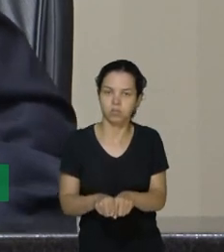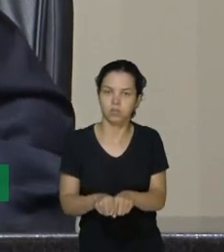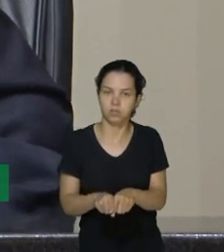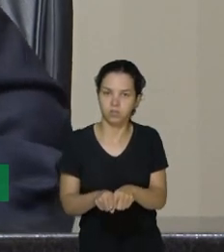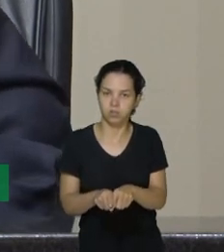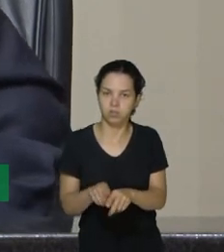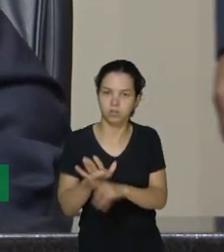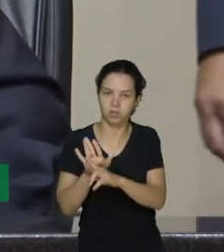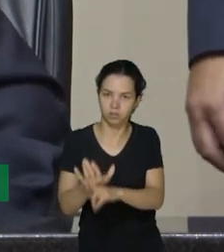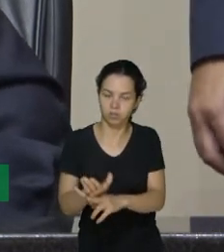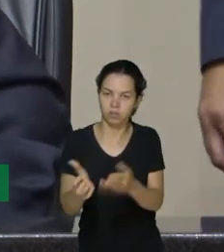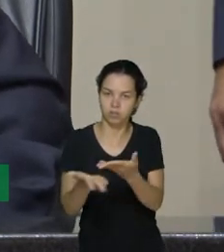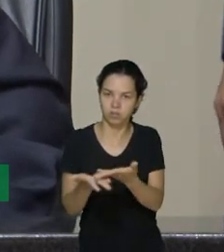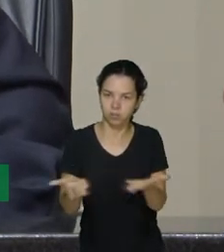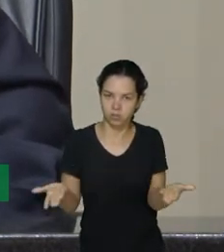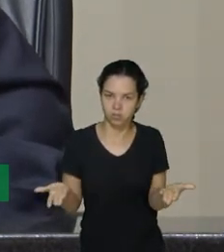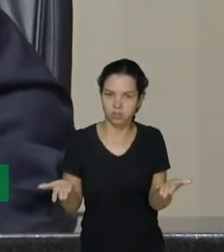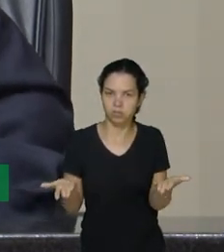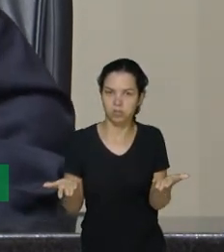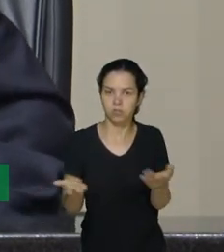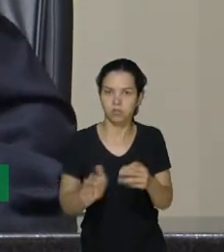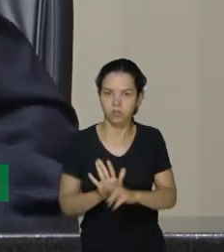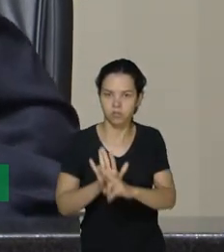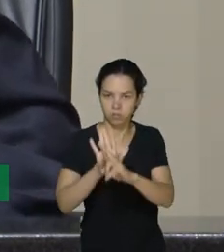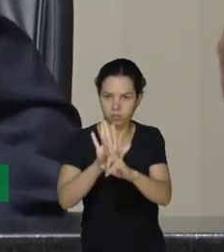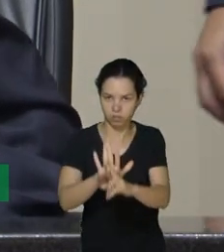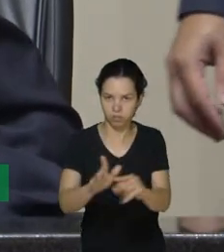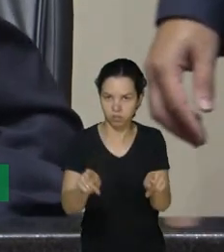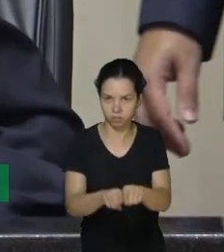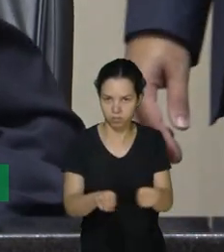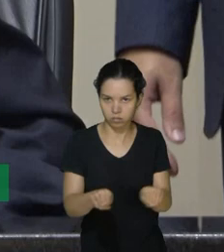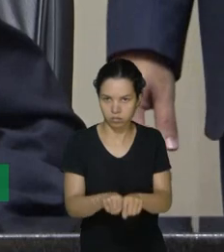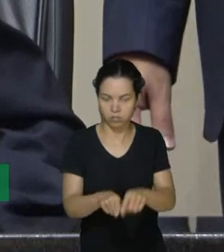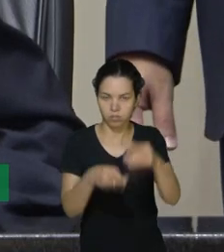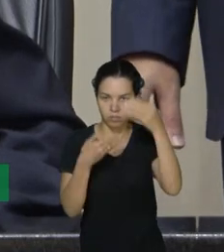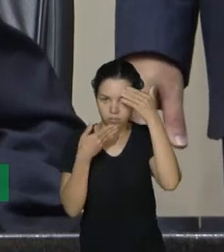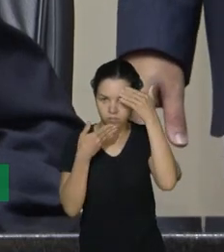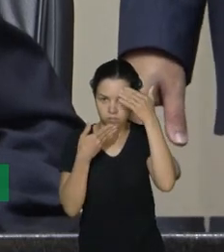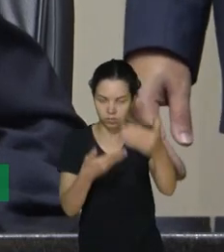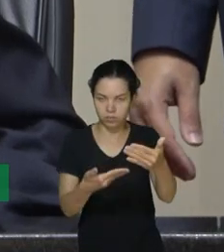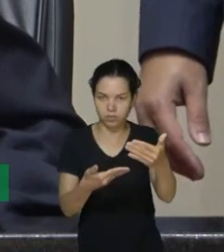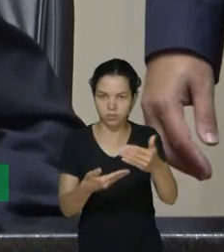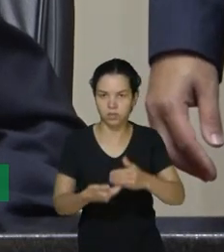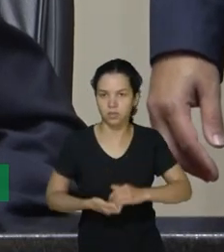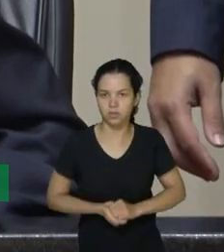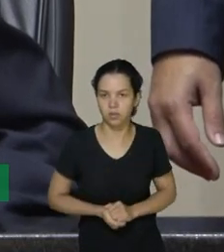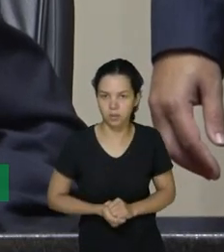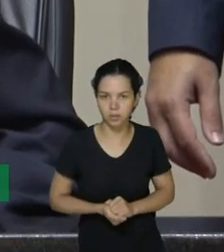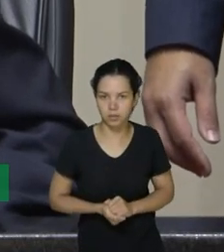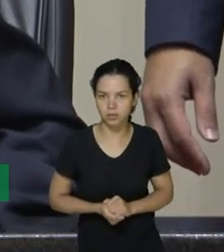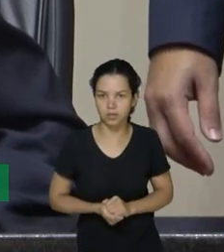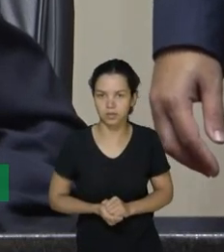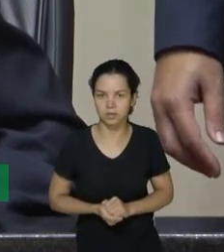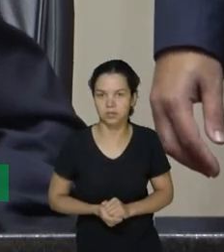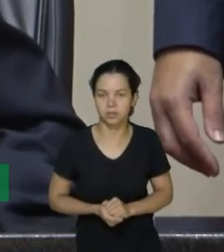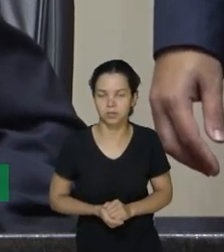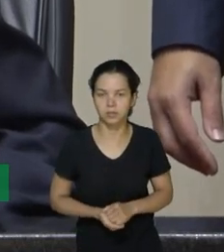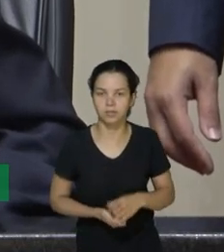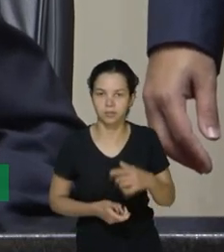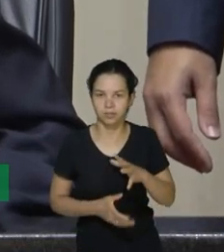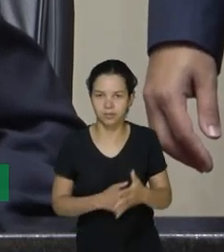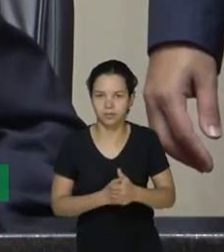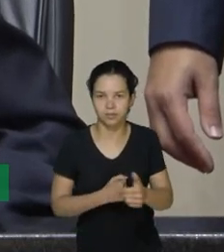possam todos estarem representados. Muito obrigado. Esta casa me acolheu, me